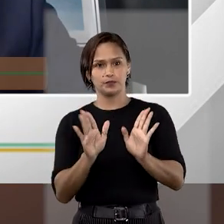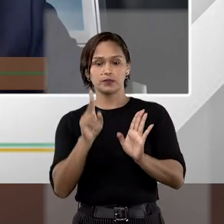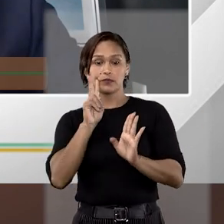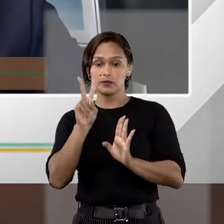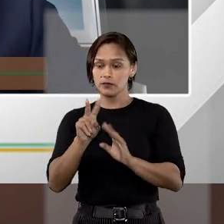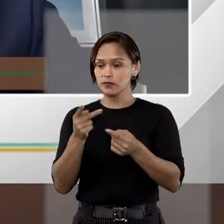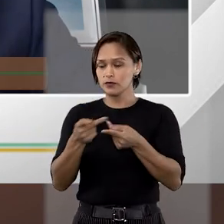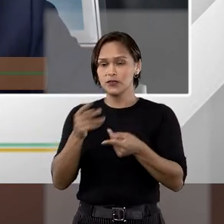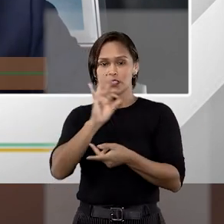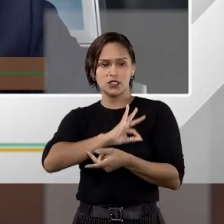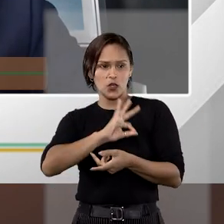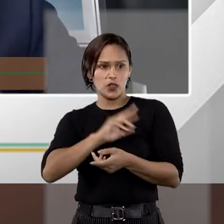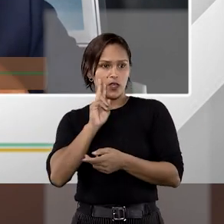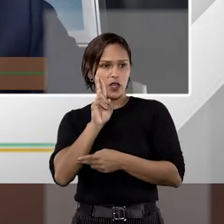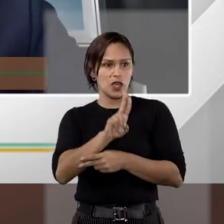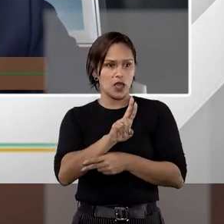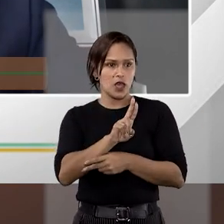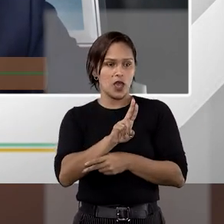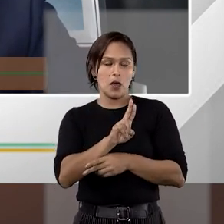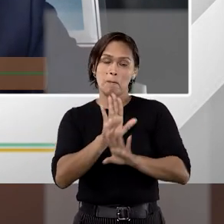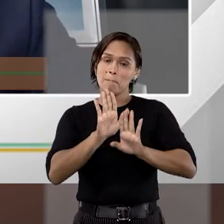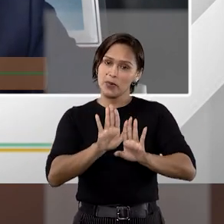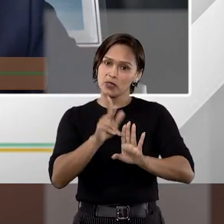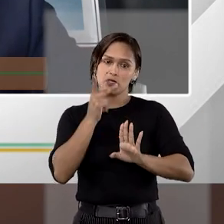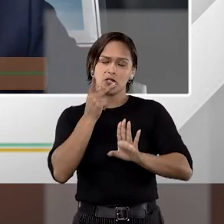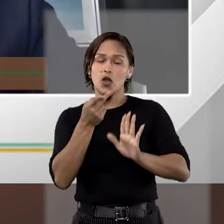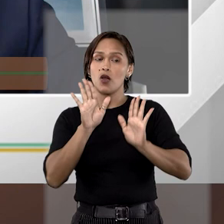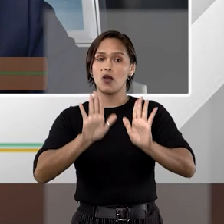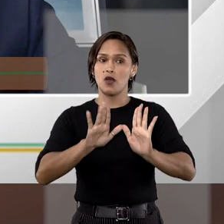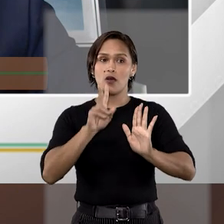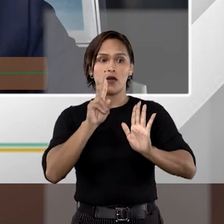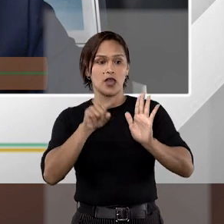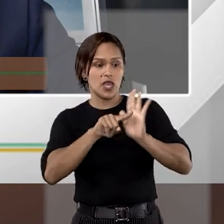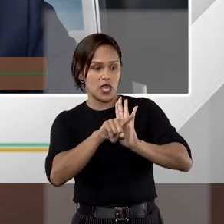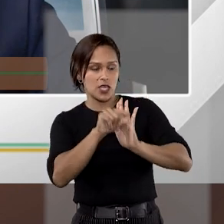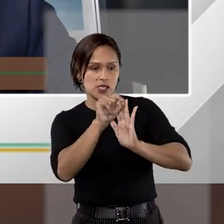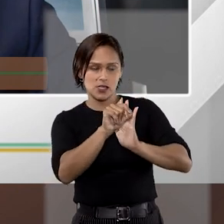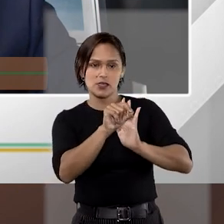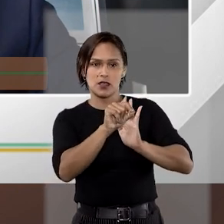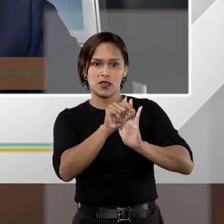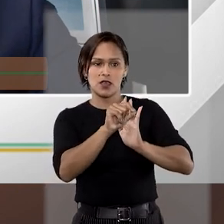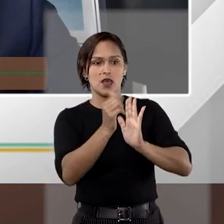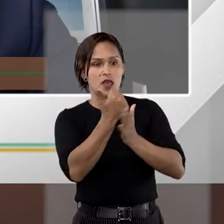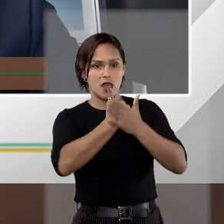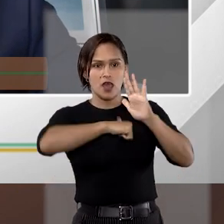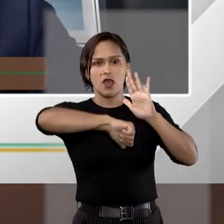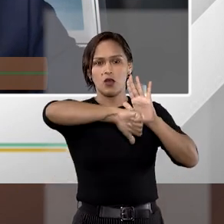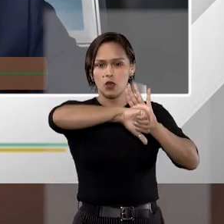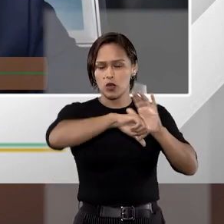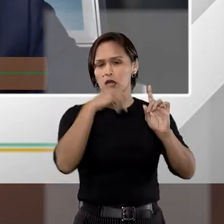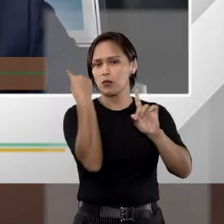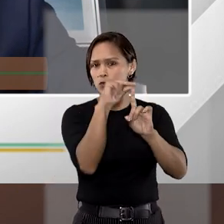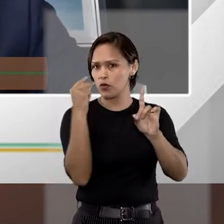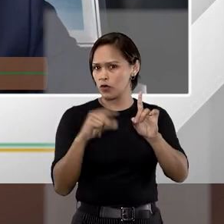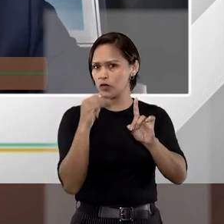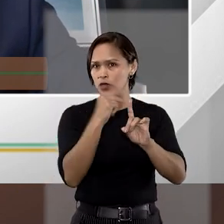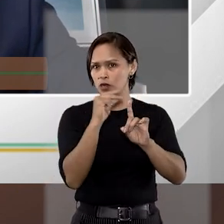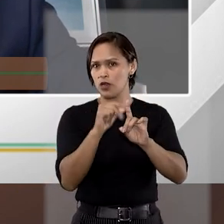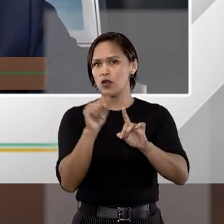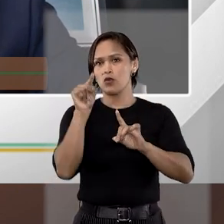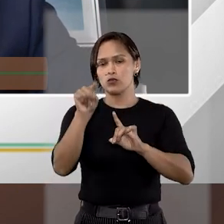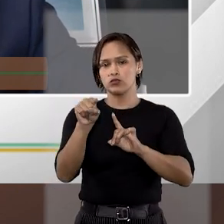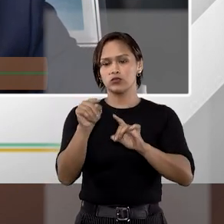aí então o delegado provavelmente vai dizer olha este é um crime de lesão corporal